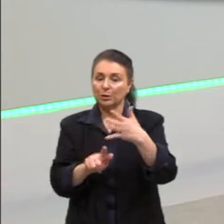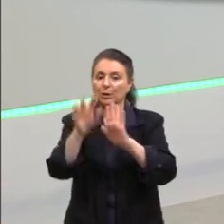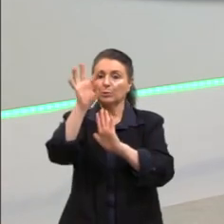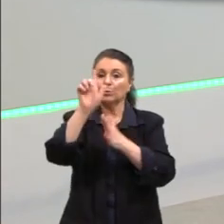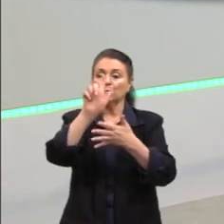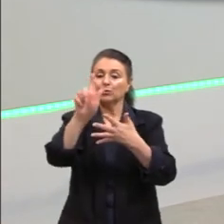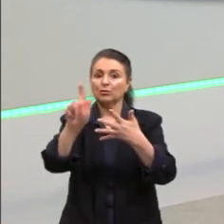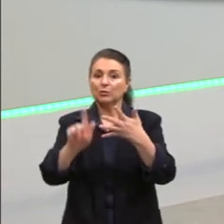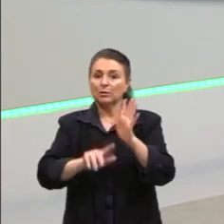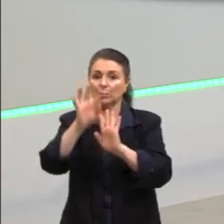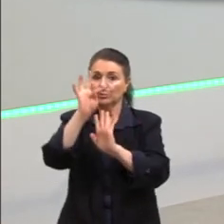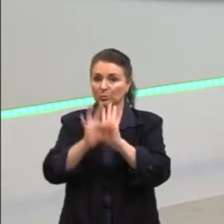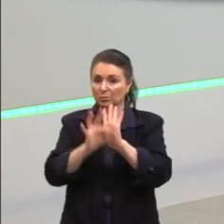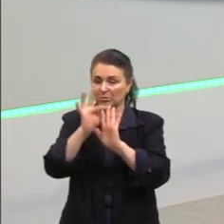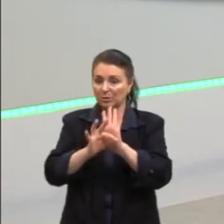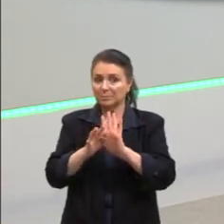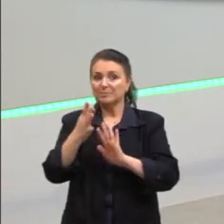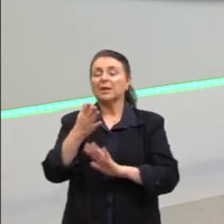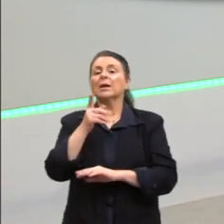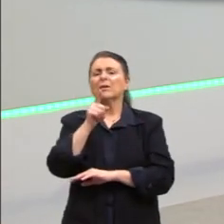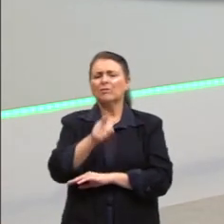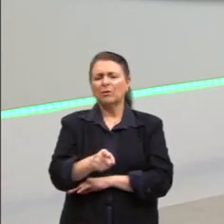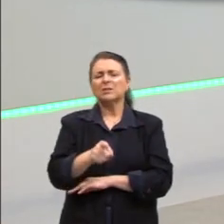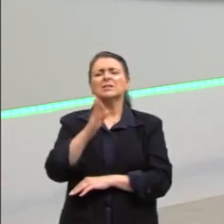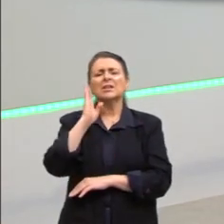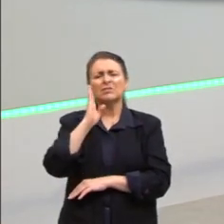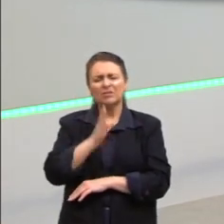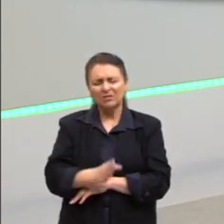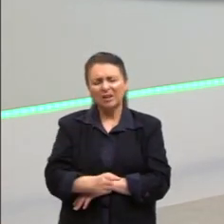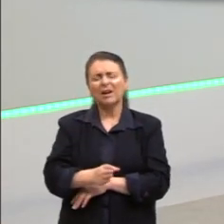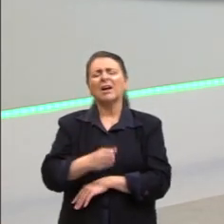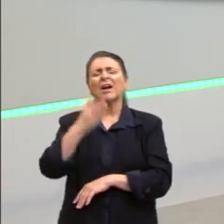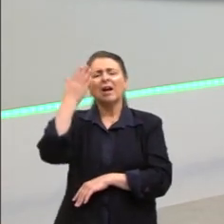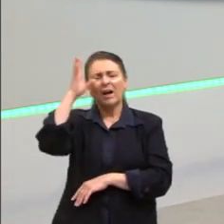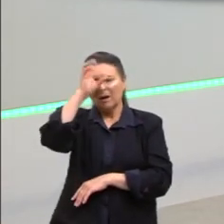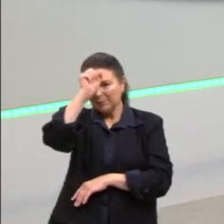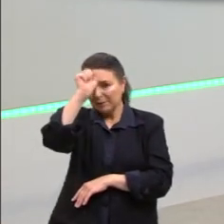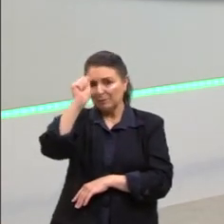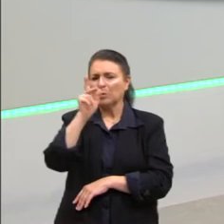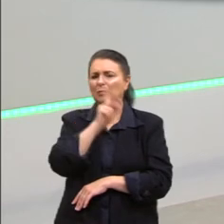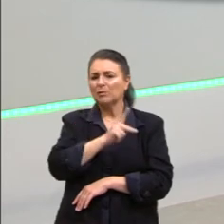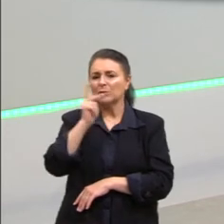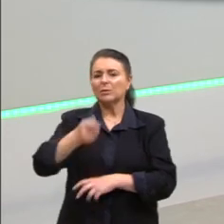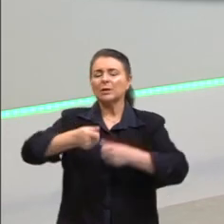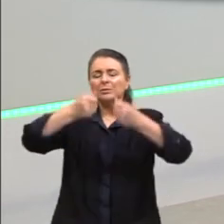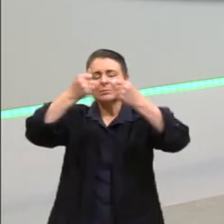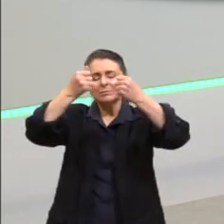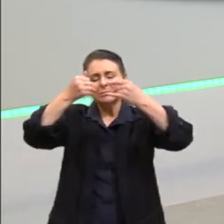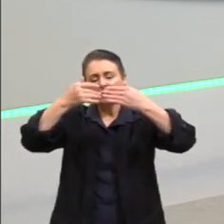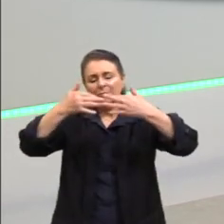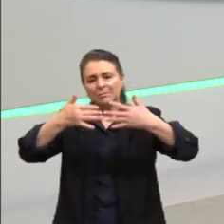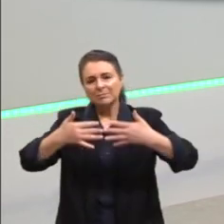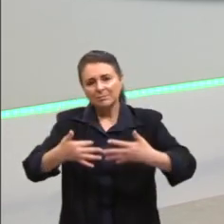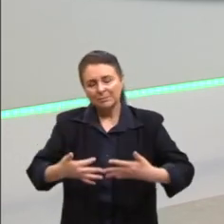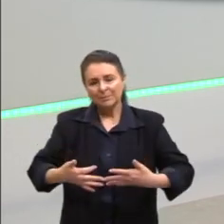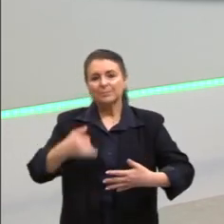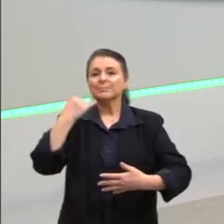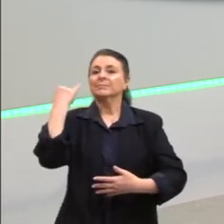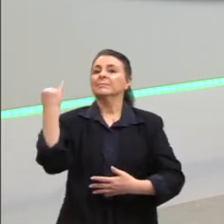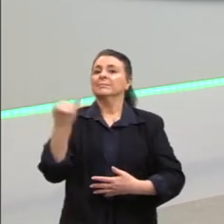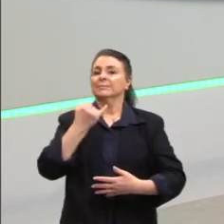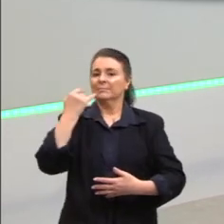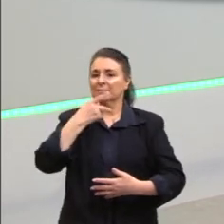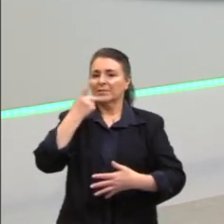assim, vocês devem estar cansados de tanto que eu já falei esse ano, né? Já falei bastante. É importante falar sobre gêneros,